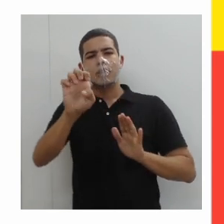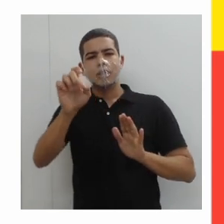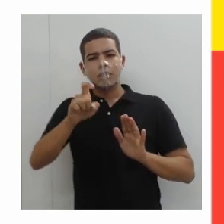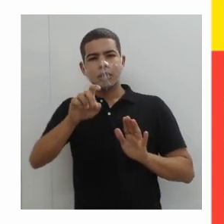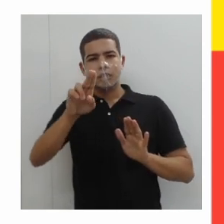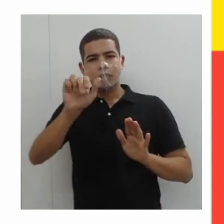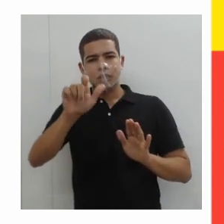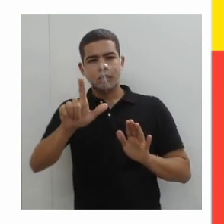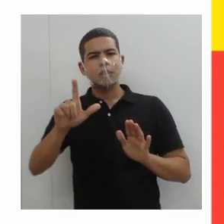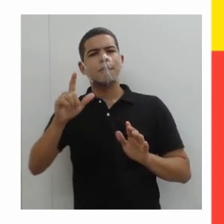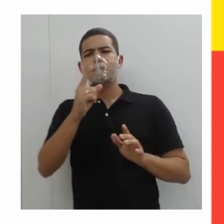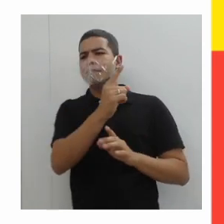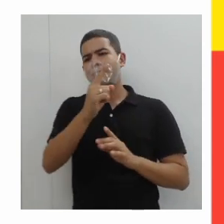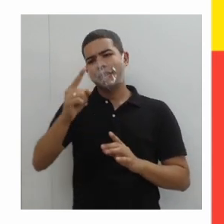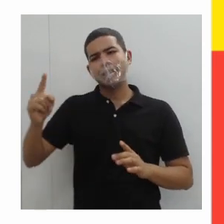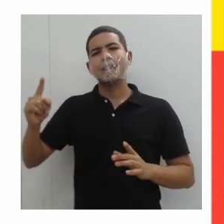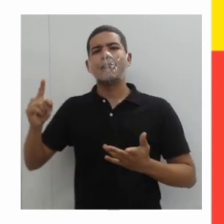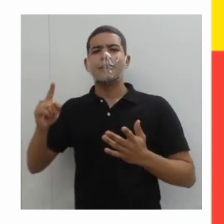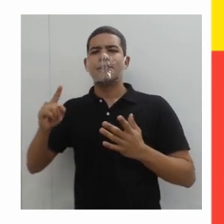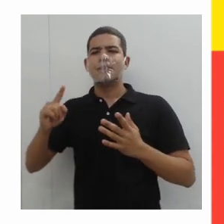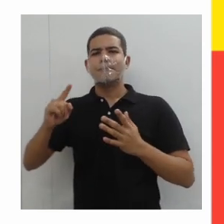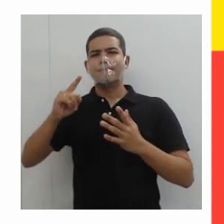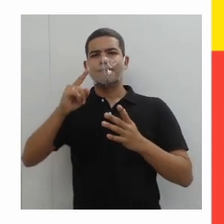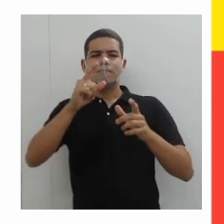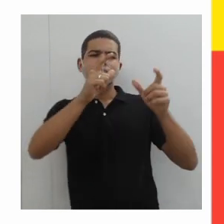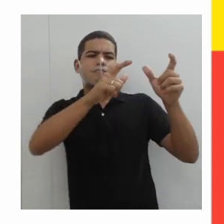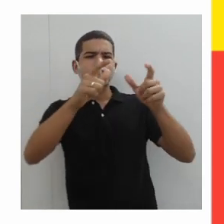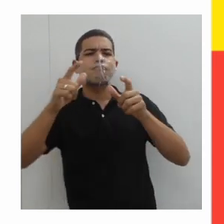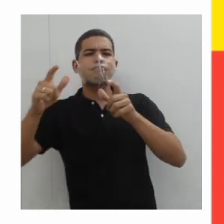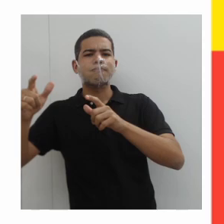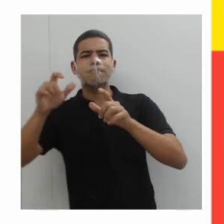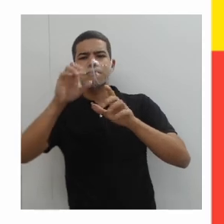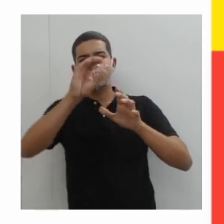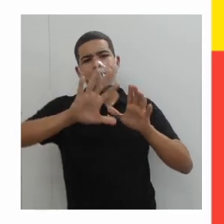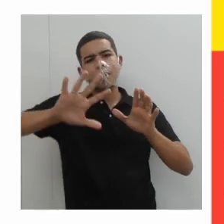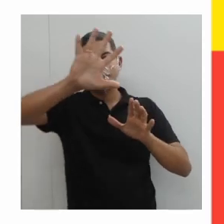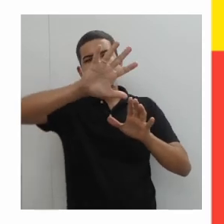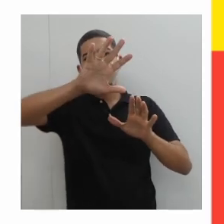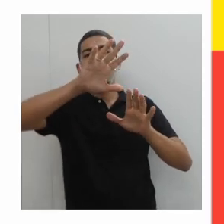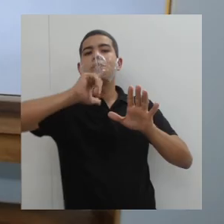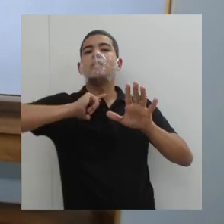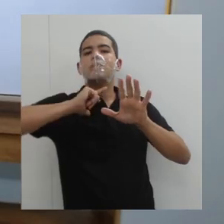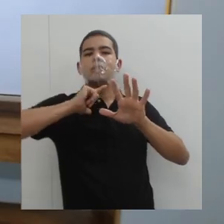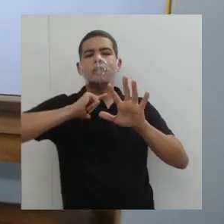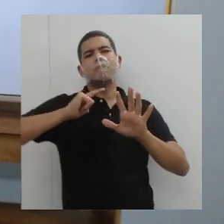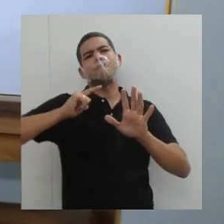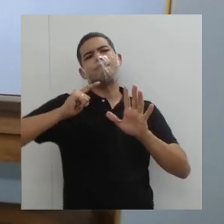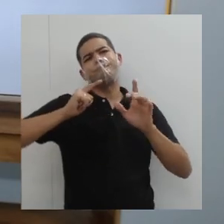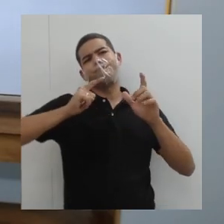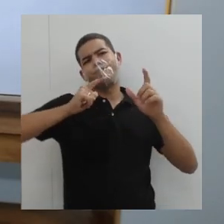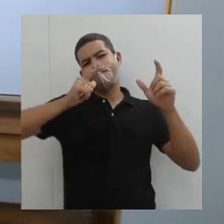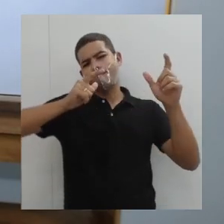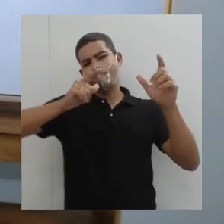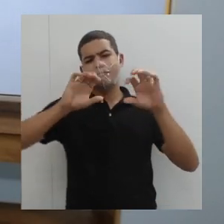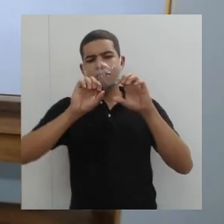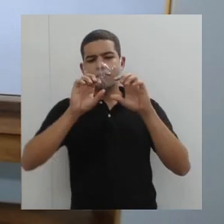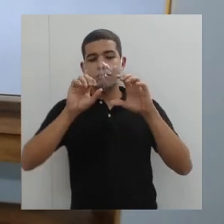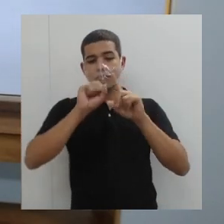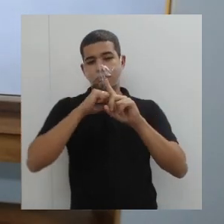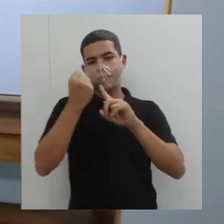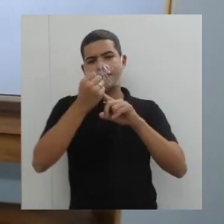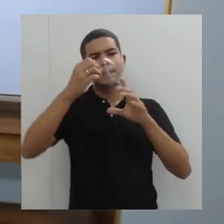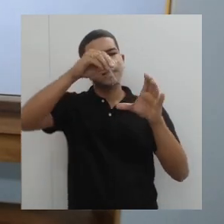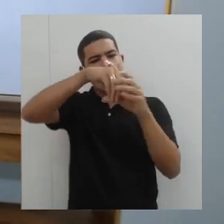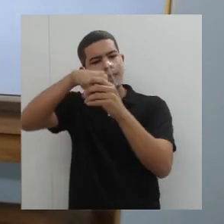como as sociedades ocidentais estão organizadas. Então, trata-se de determinar dentro da sociedade